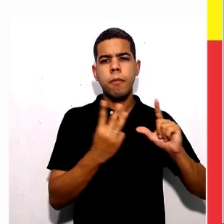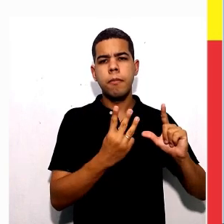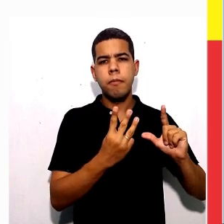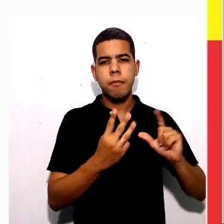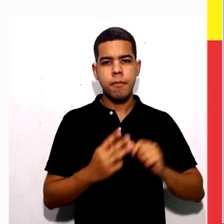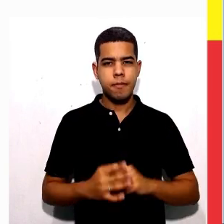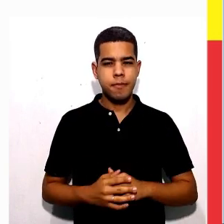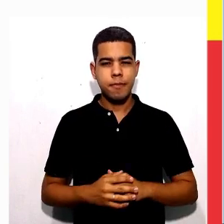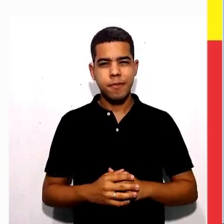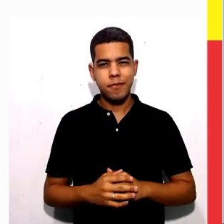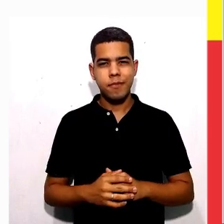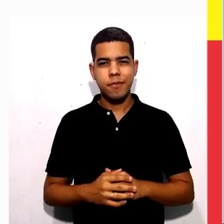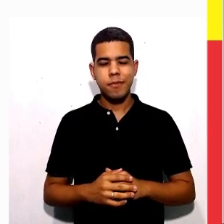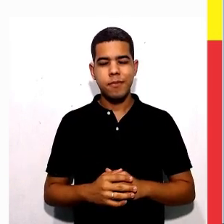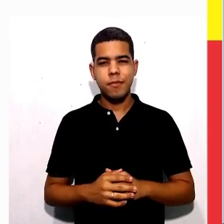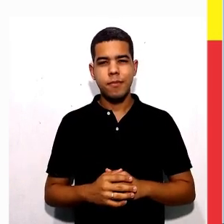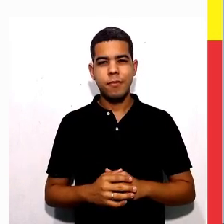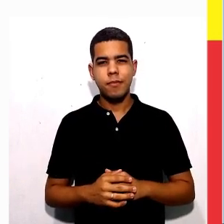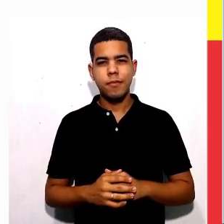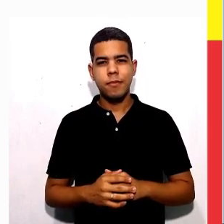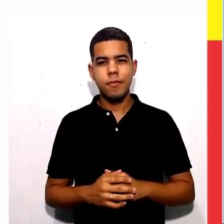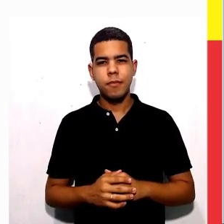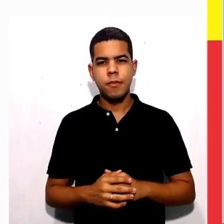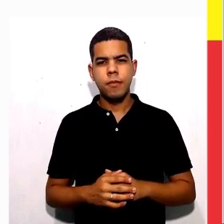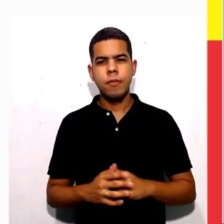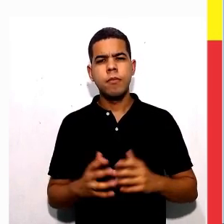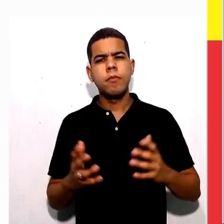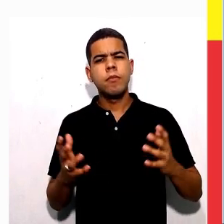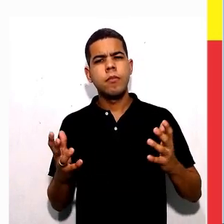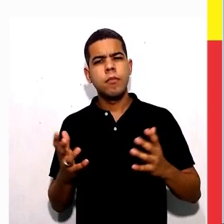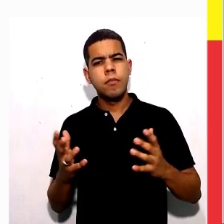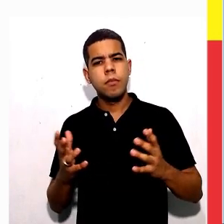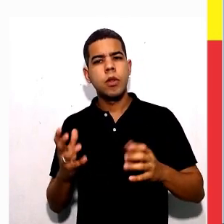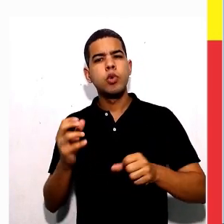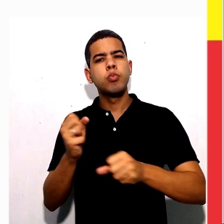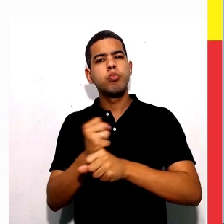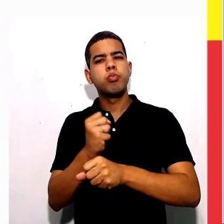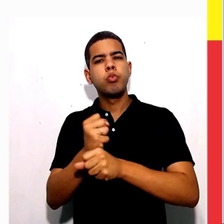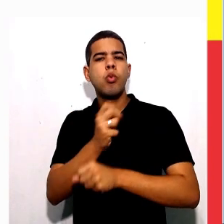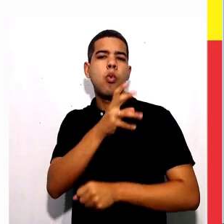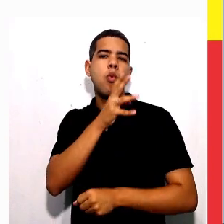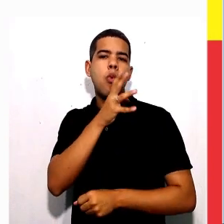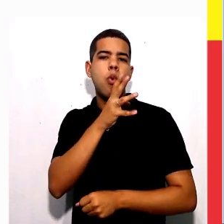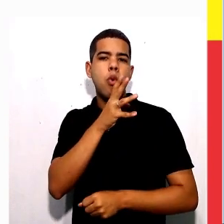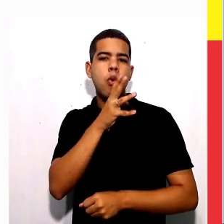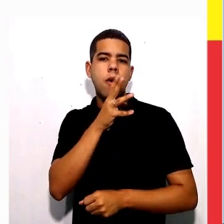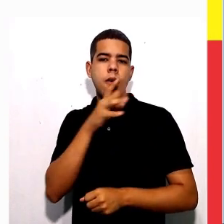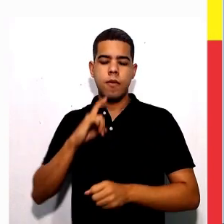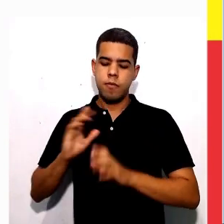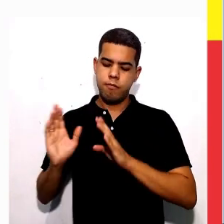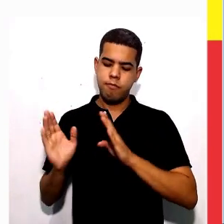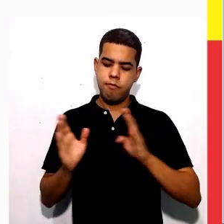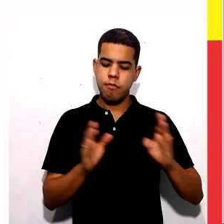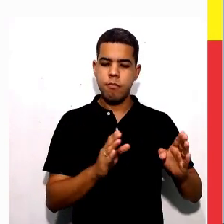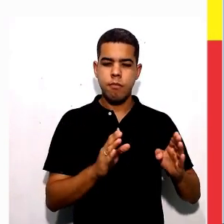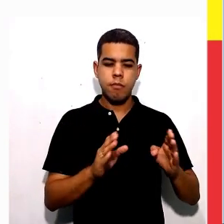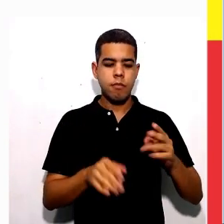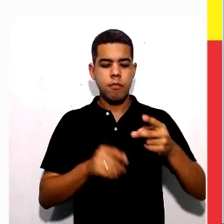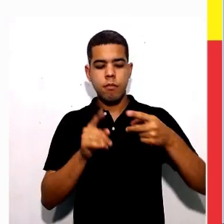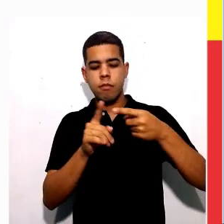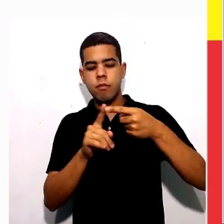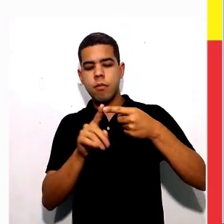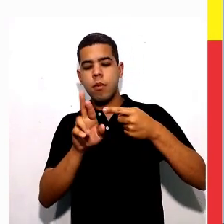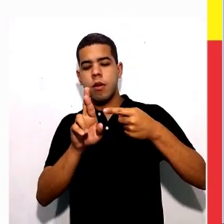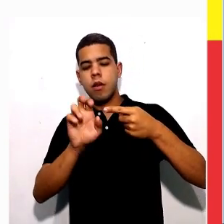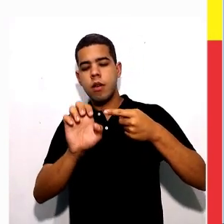3. Agora iremos ter uma construção do conhecimento da uma sequência